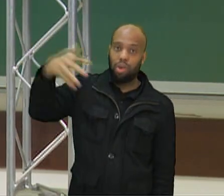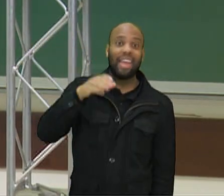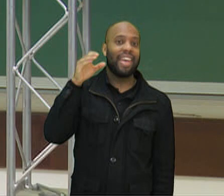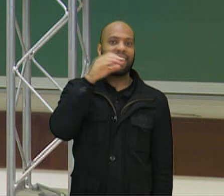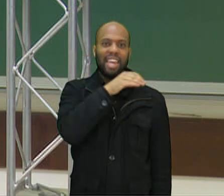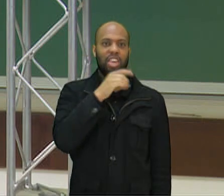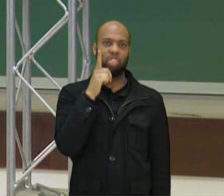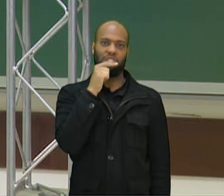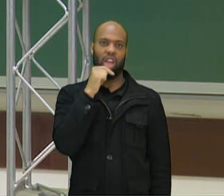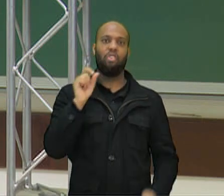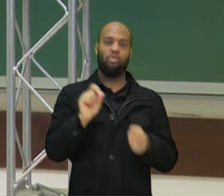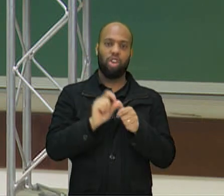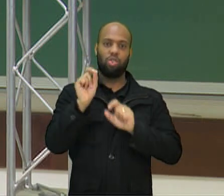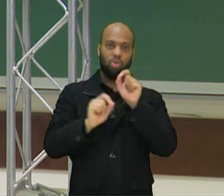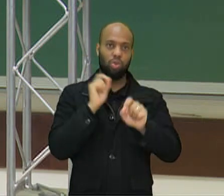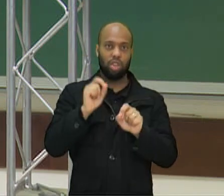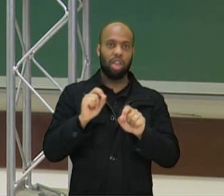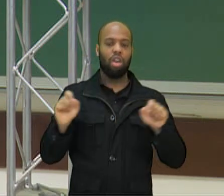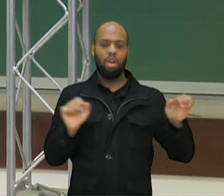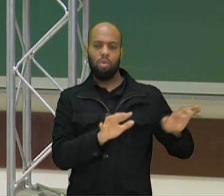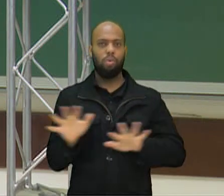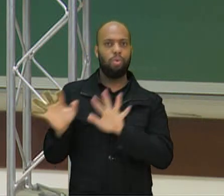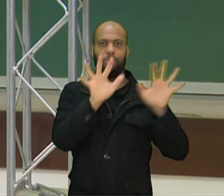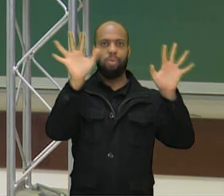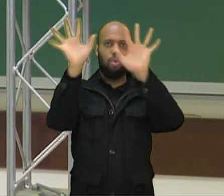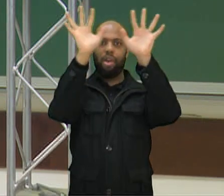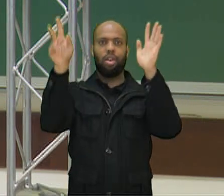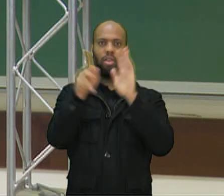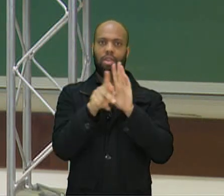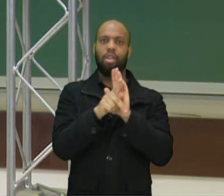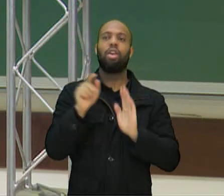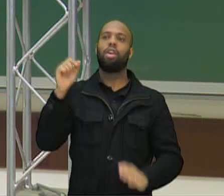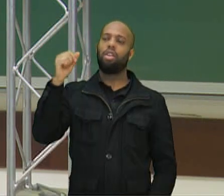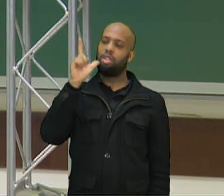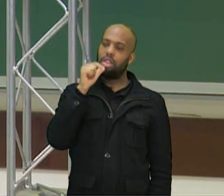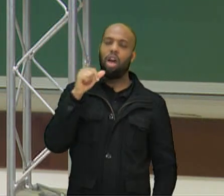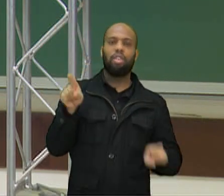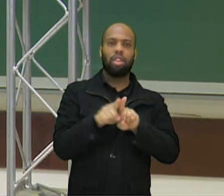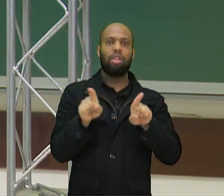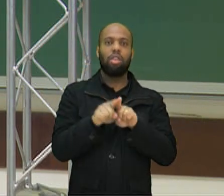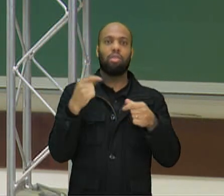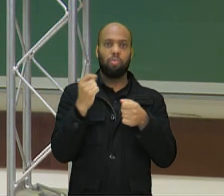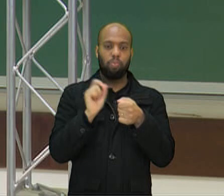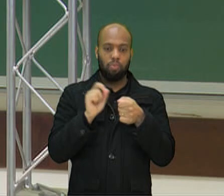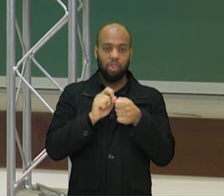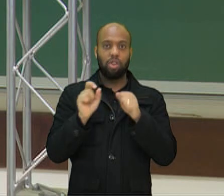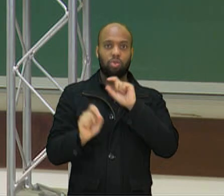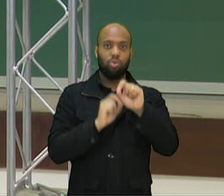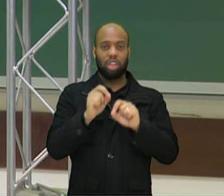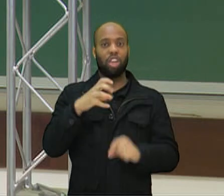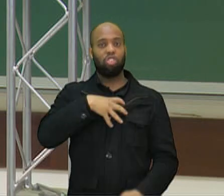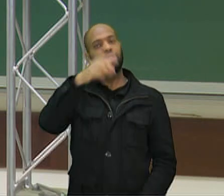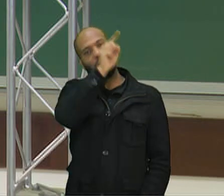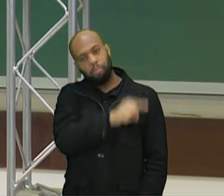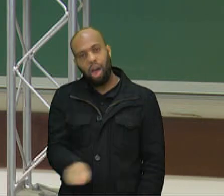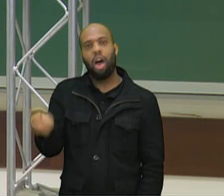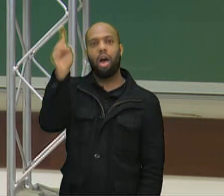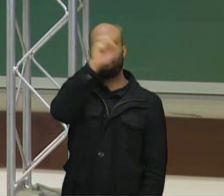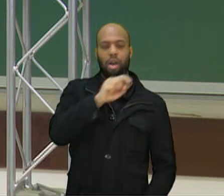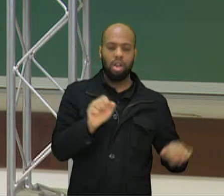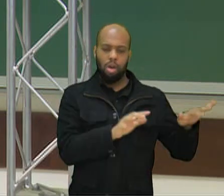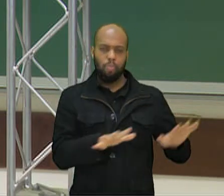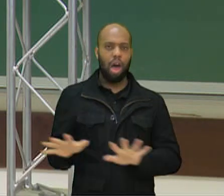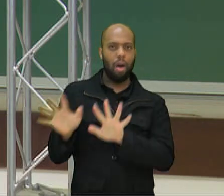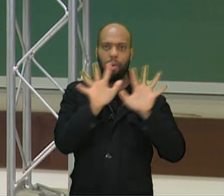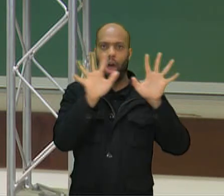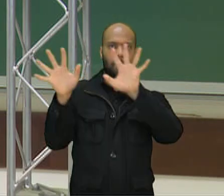água e promover o processo de evaporação dessa água, para que essa água entre no seu ciclo de